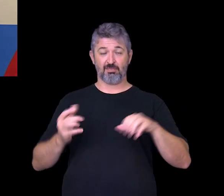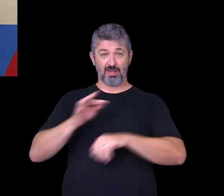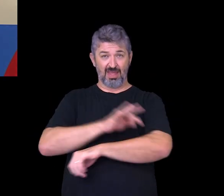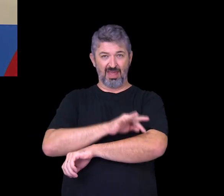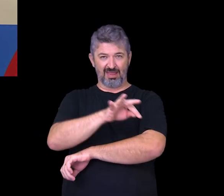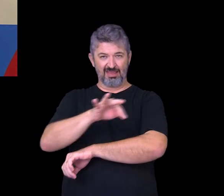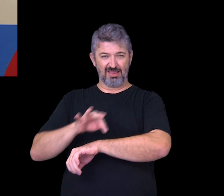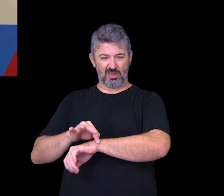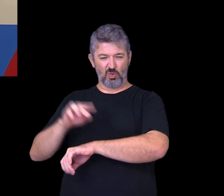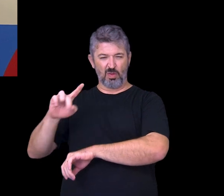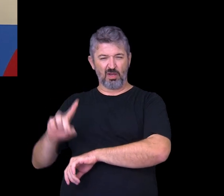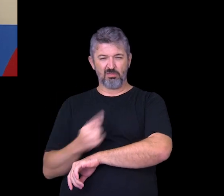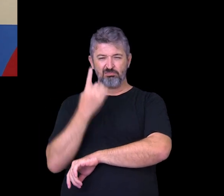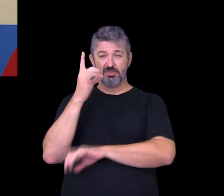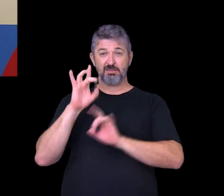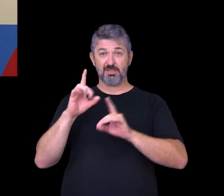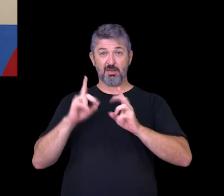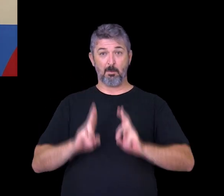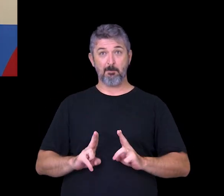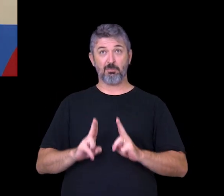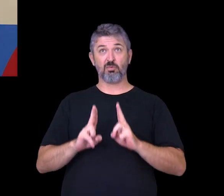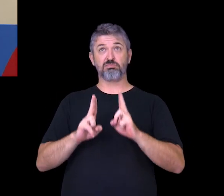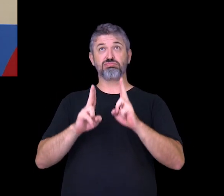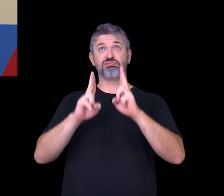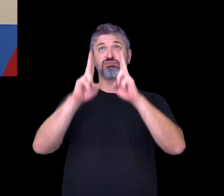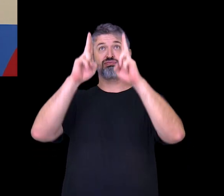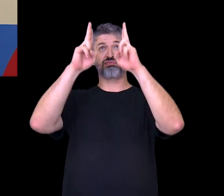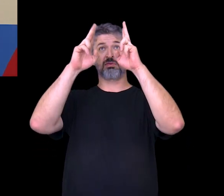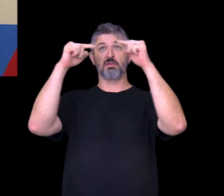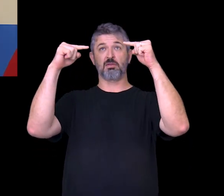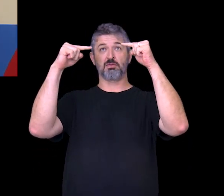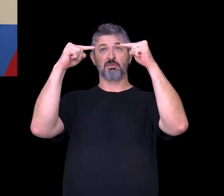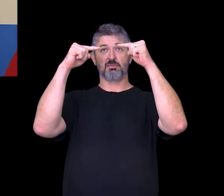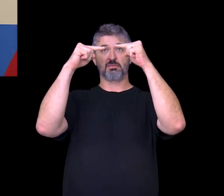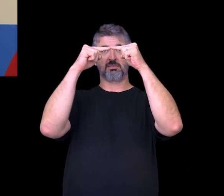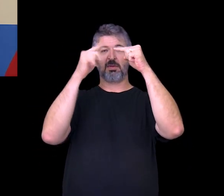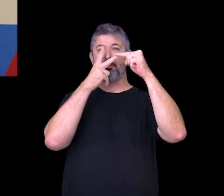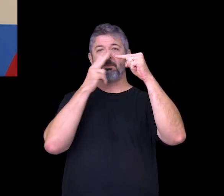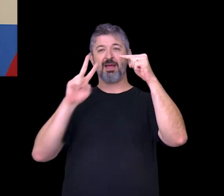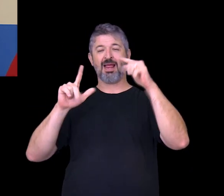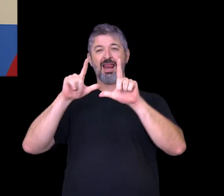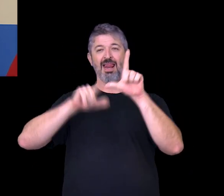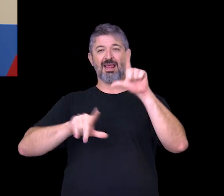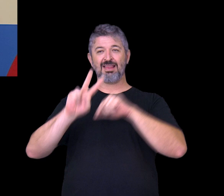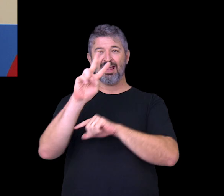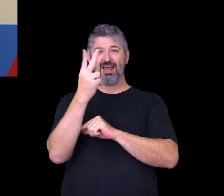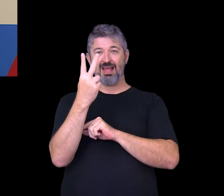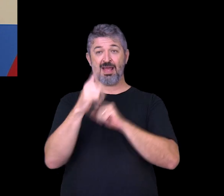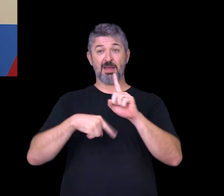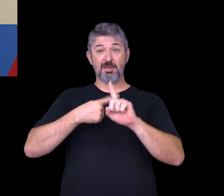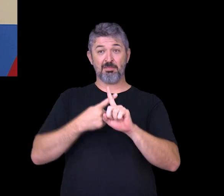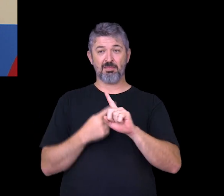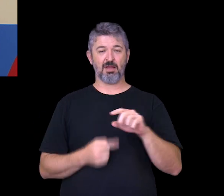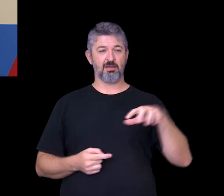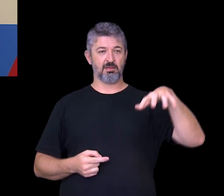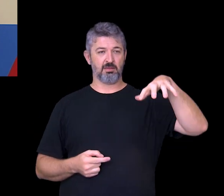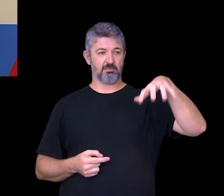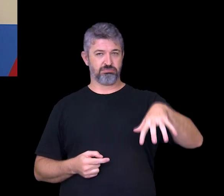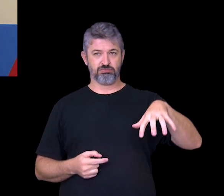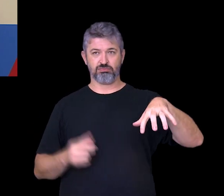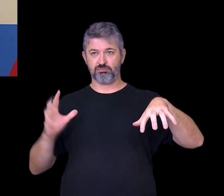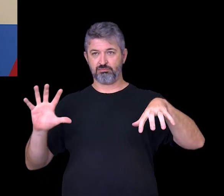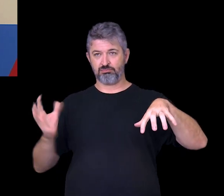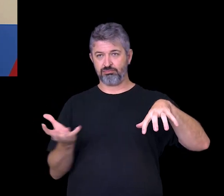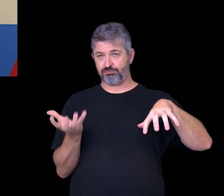com 2 prédios gigantes, unidos em formato de H, e 2 cúpulas circulares imensas, uma voltada